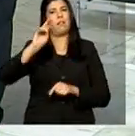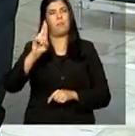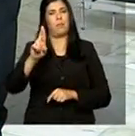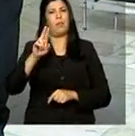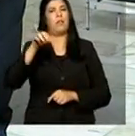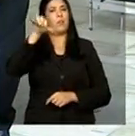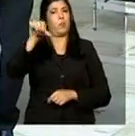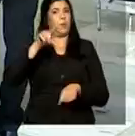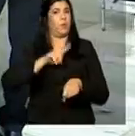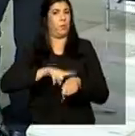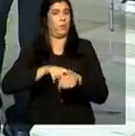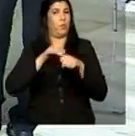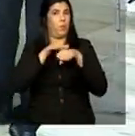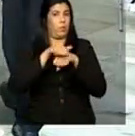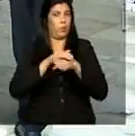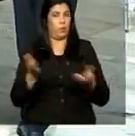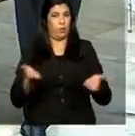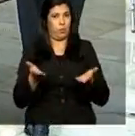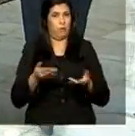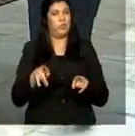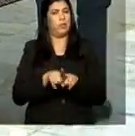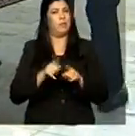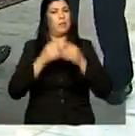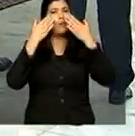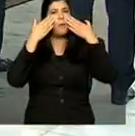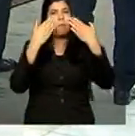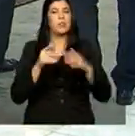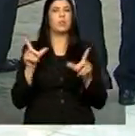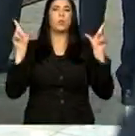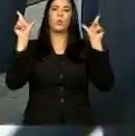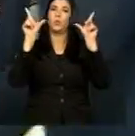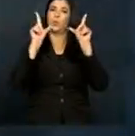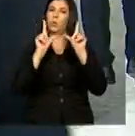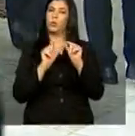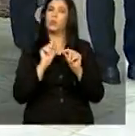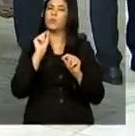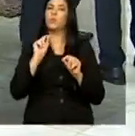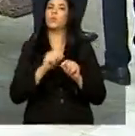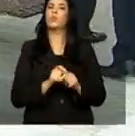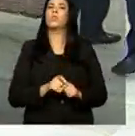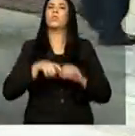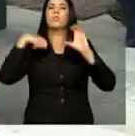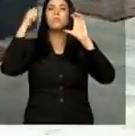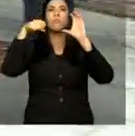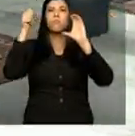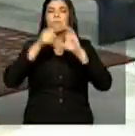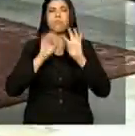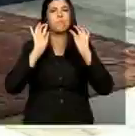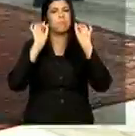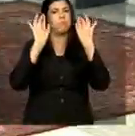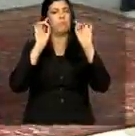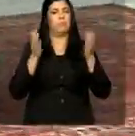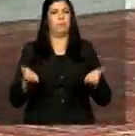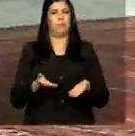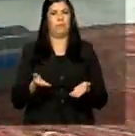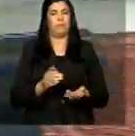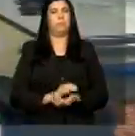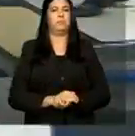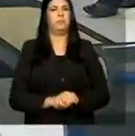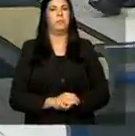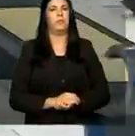partir das 9 horas da noite de hoje, vamos apresentar um resumo da nossa cobertura especial. Bom,